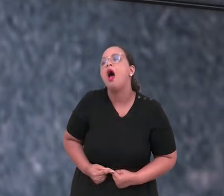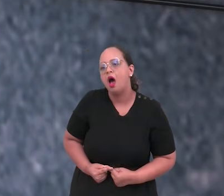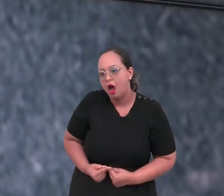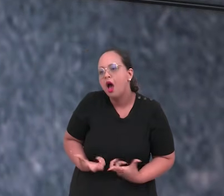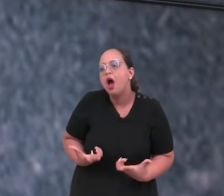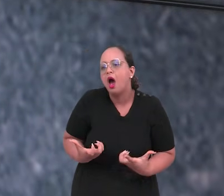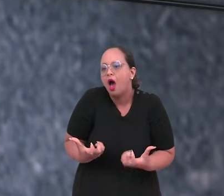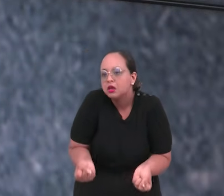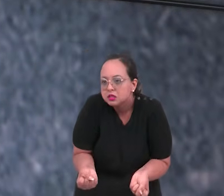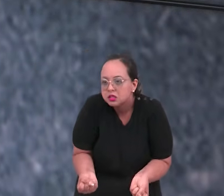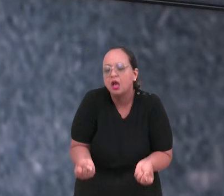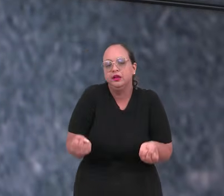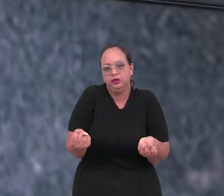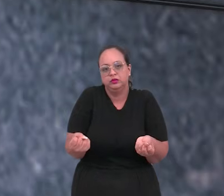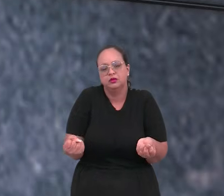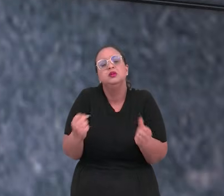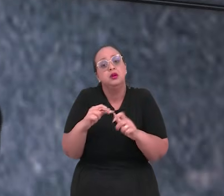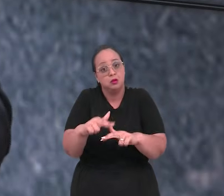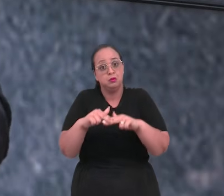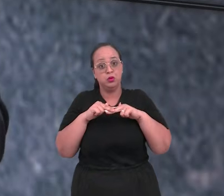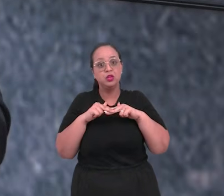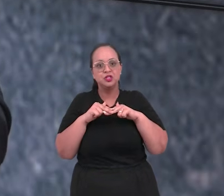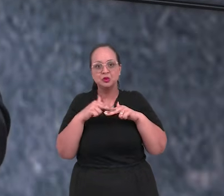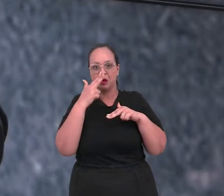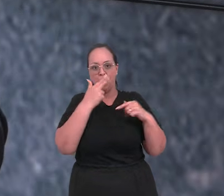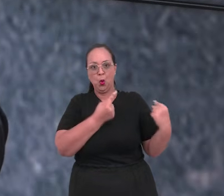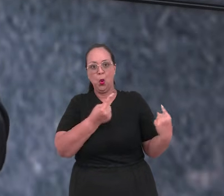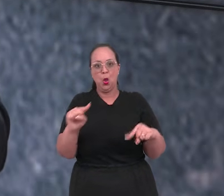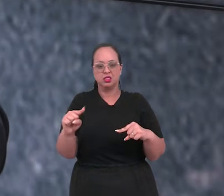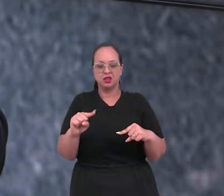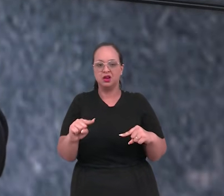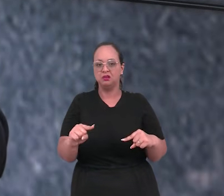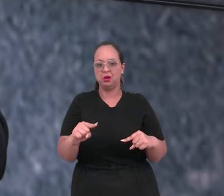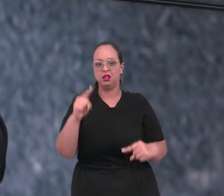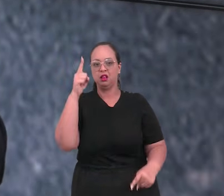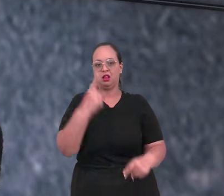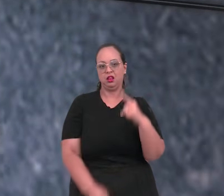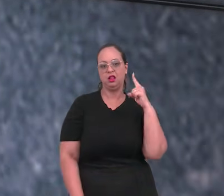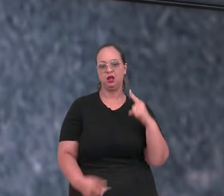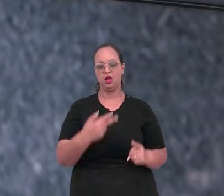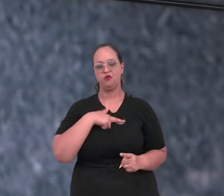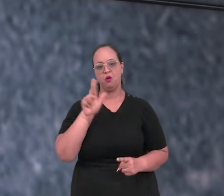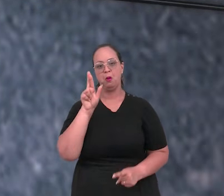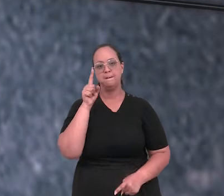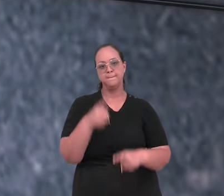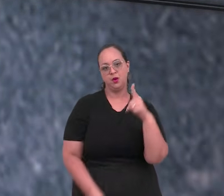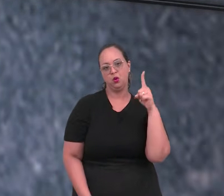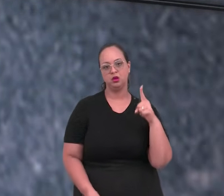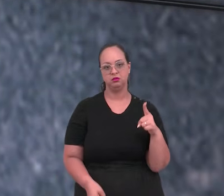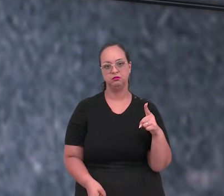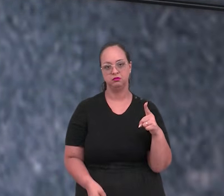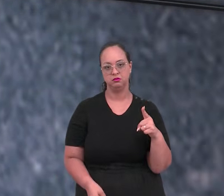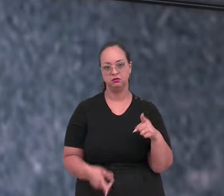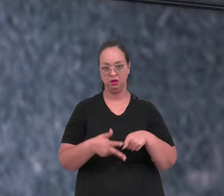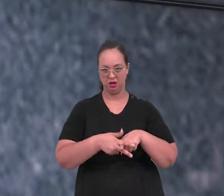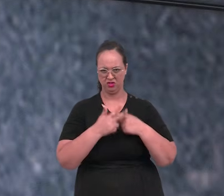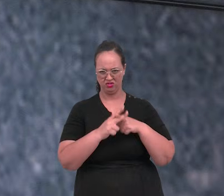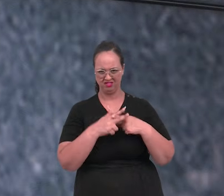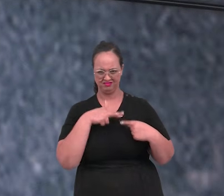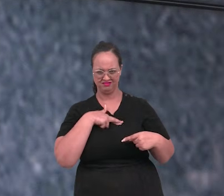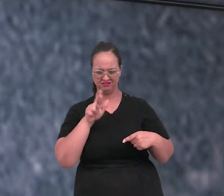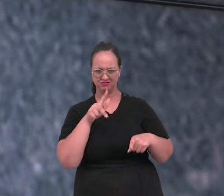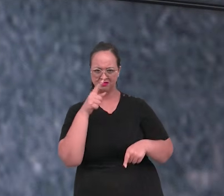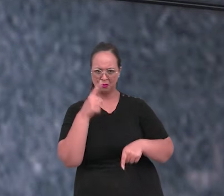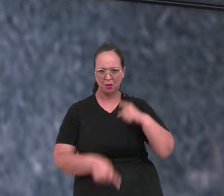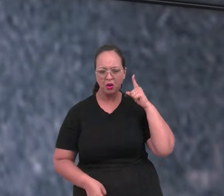essa nomenclatura Contra-Reforma. O próprio nome já é bastante sugestivo. É tudo aquilo que a Igreja fez naquele momento do